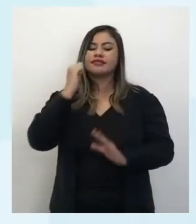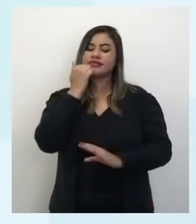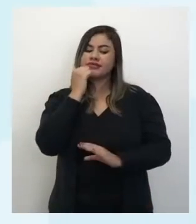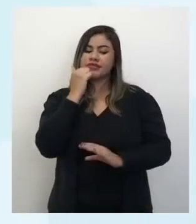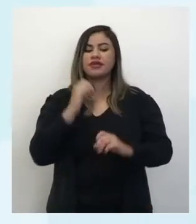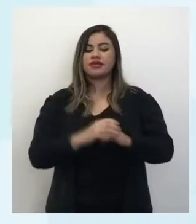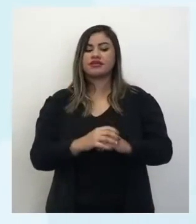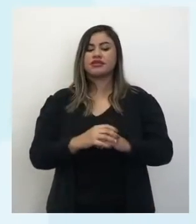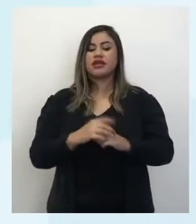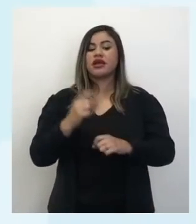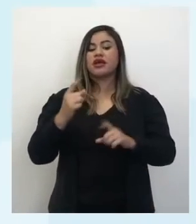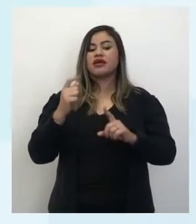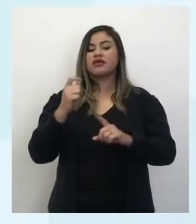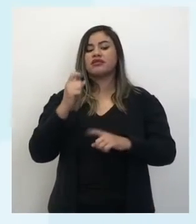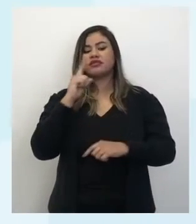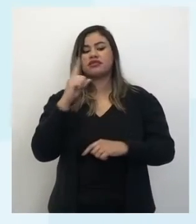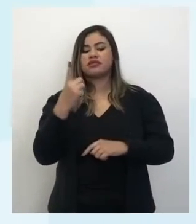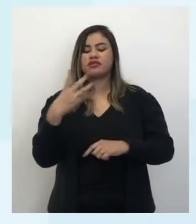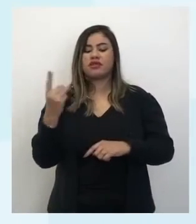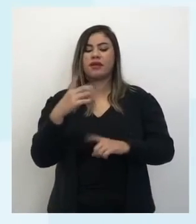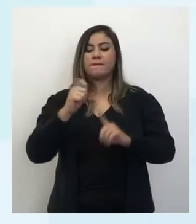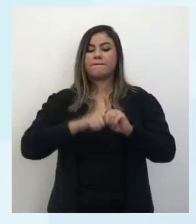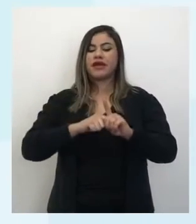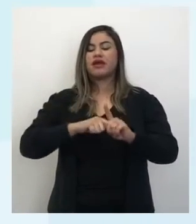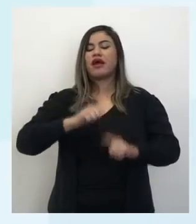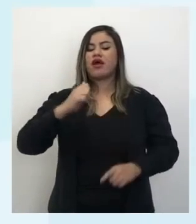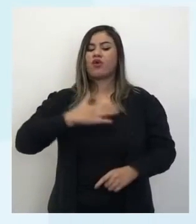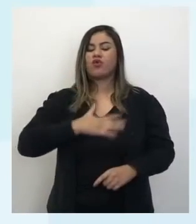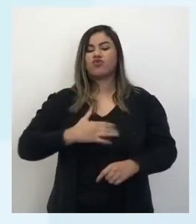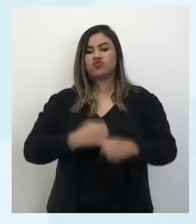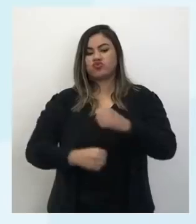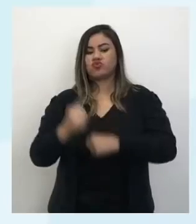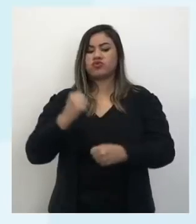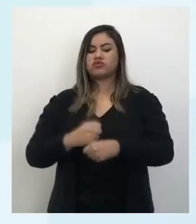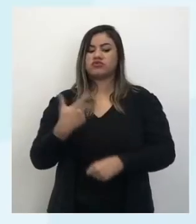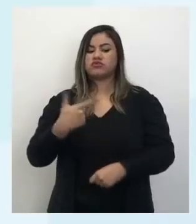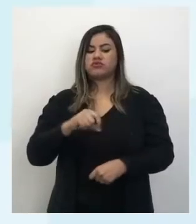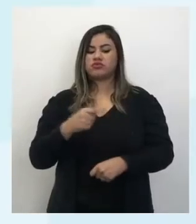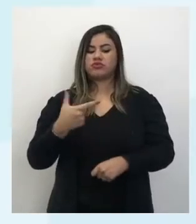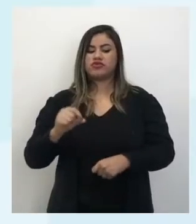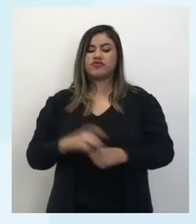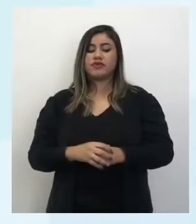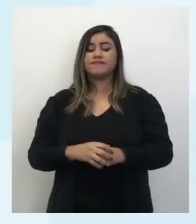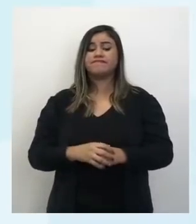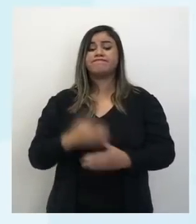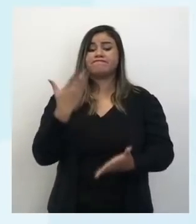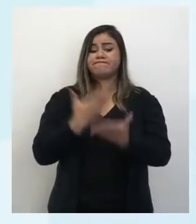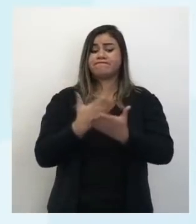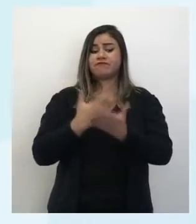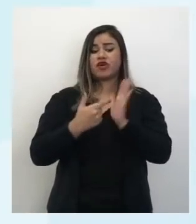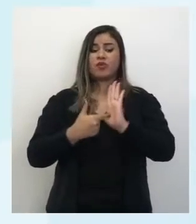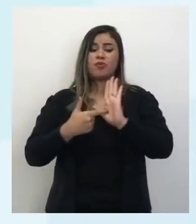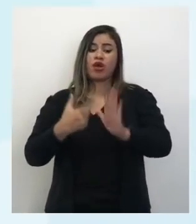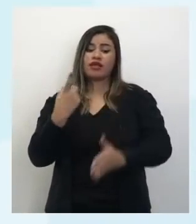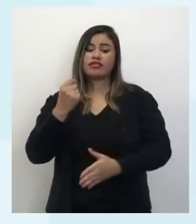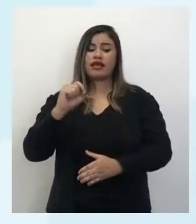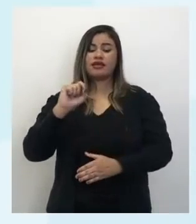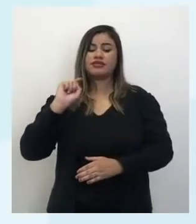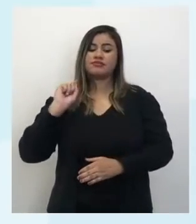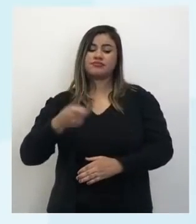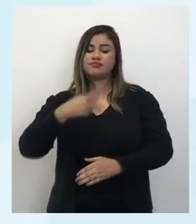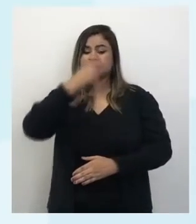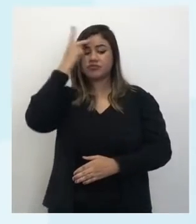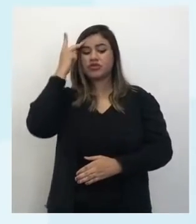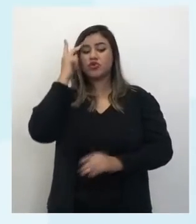Estudo realizado com 10.000 pessoas também mostrou aumento do consumo de alimentos saudáveis entre a população em